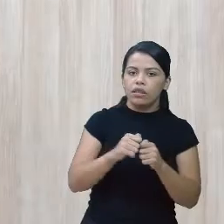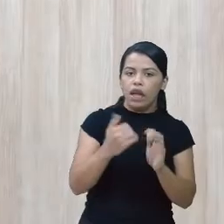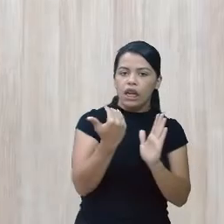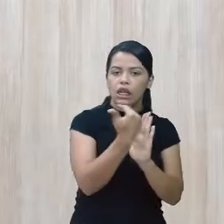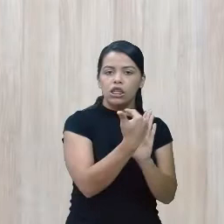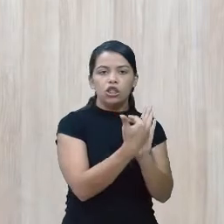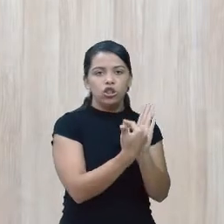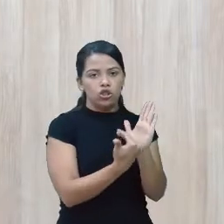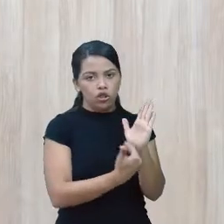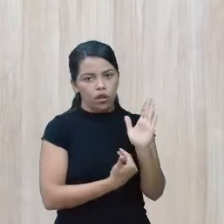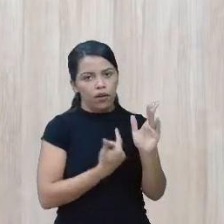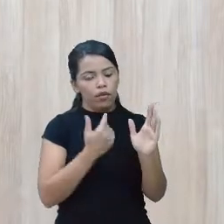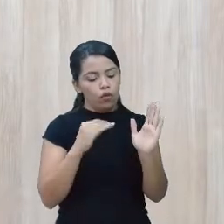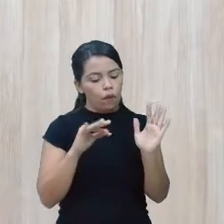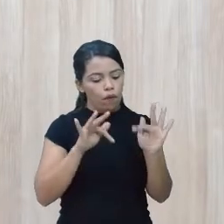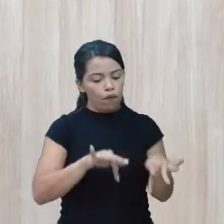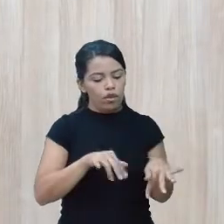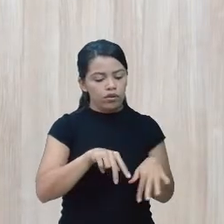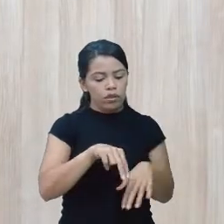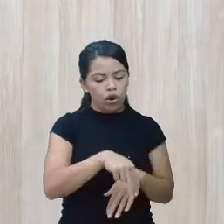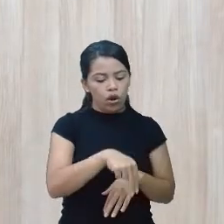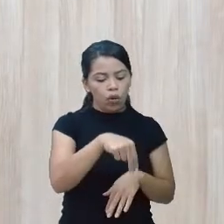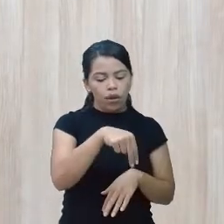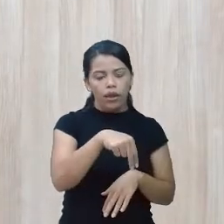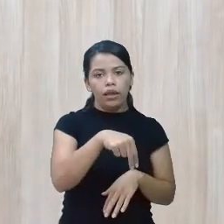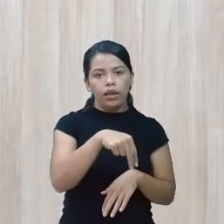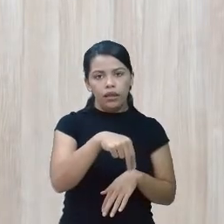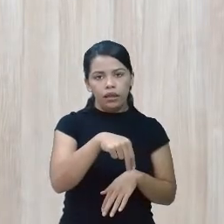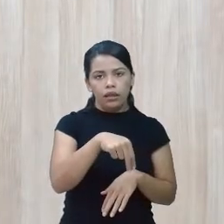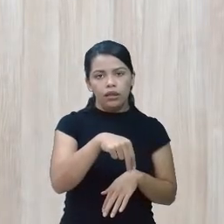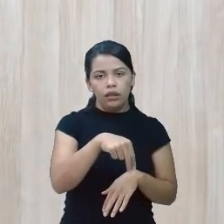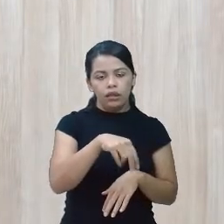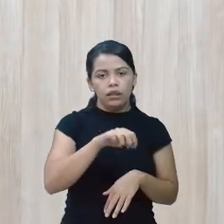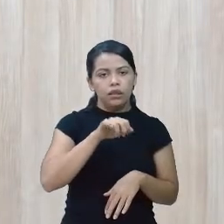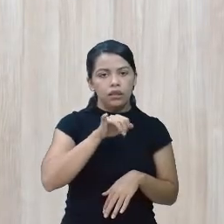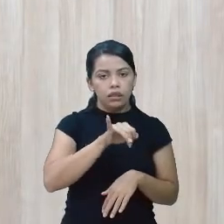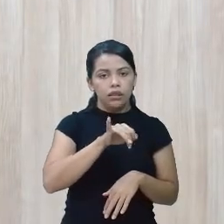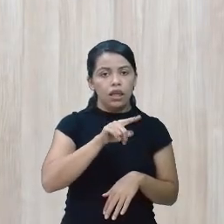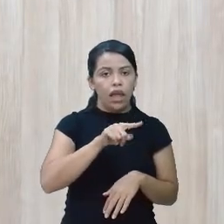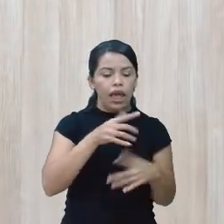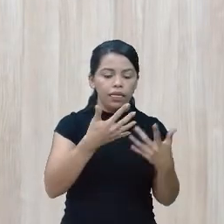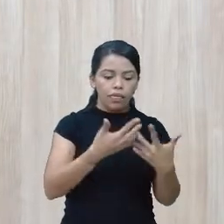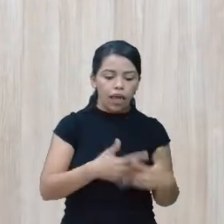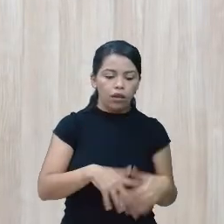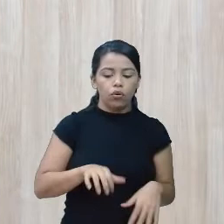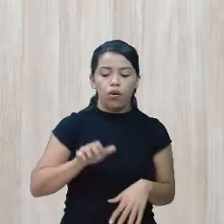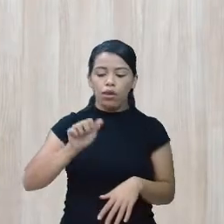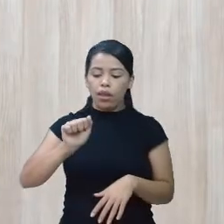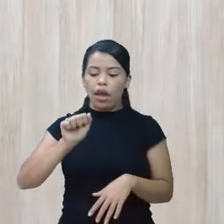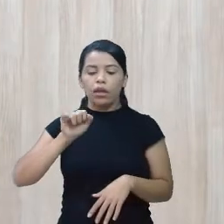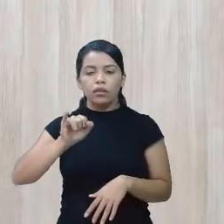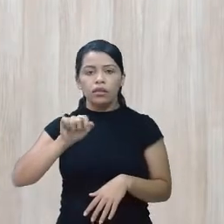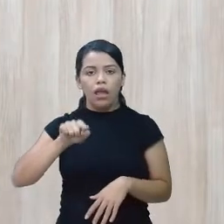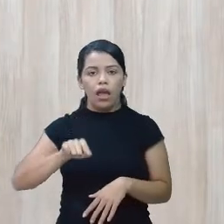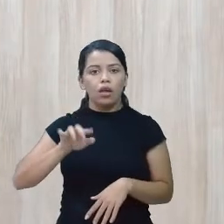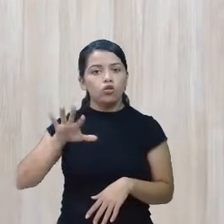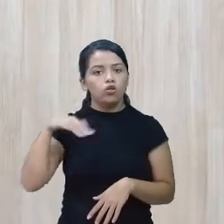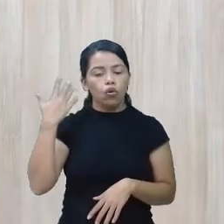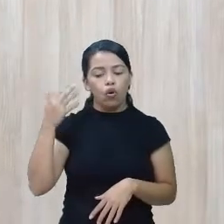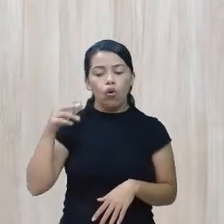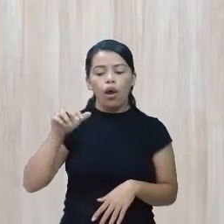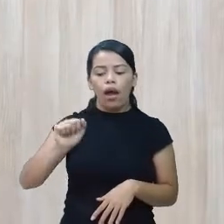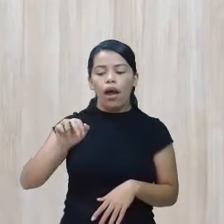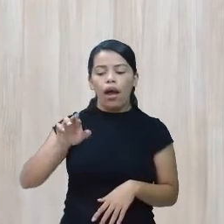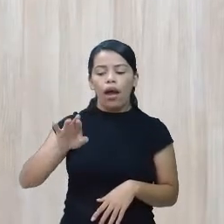No final, você vai colocar um Nzinho à frente, se for som natural, e um A, se for som artificial. E aí, você